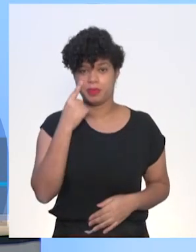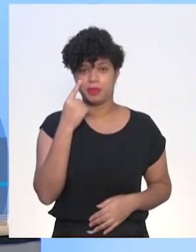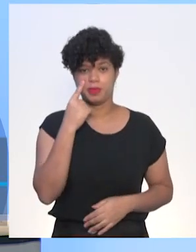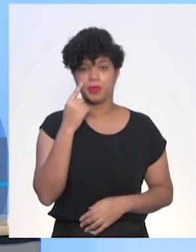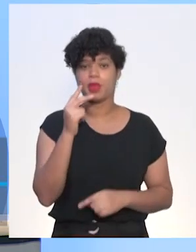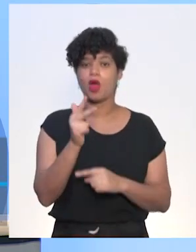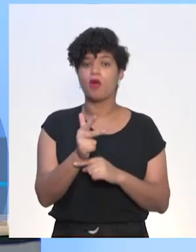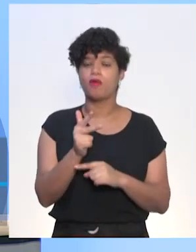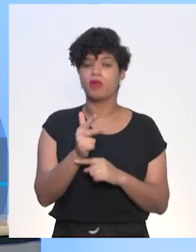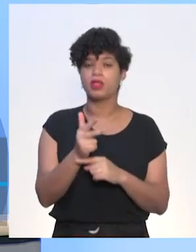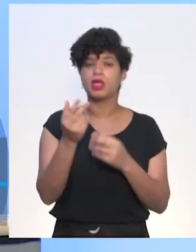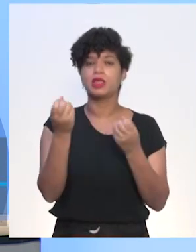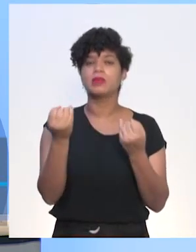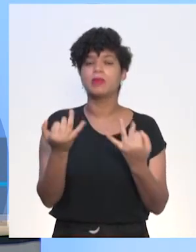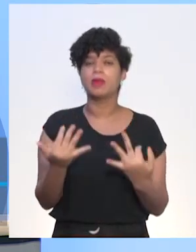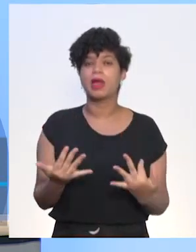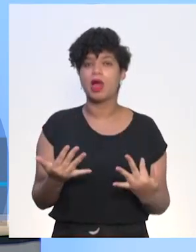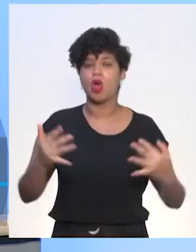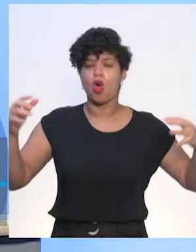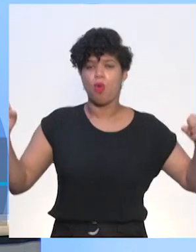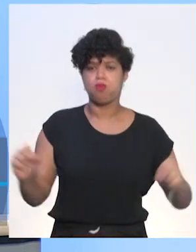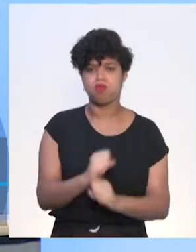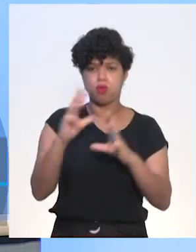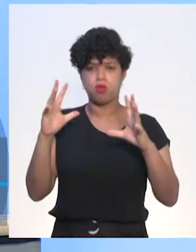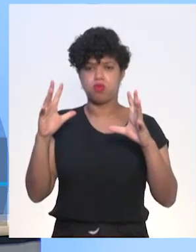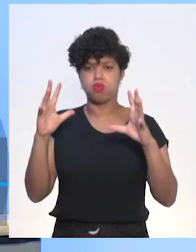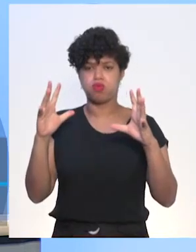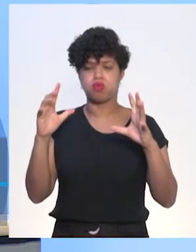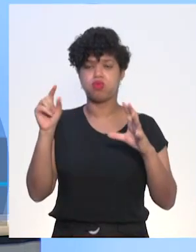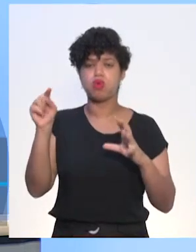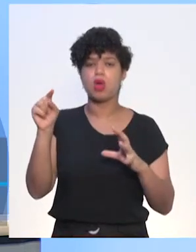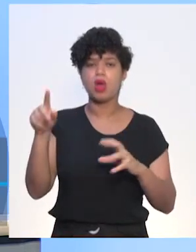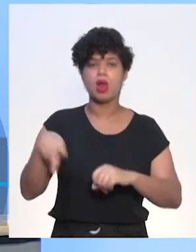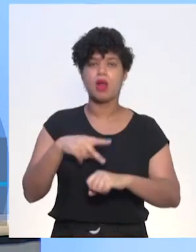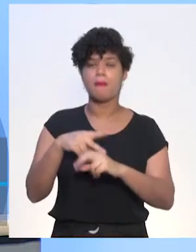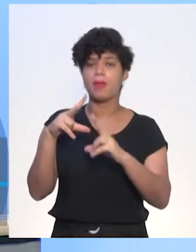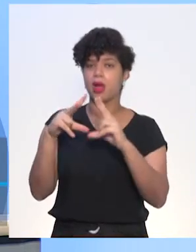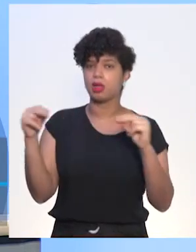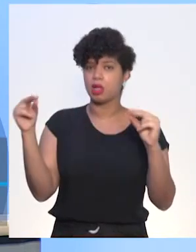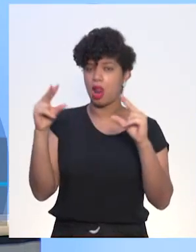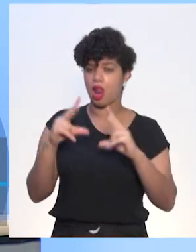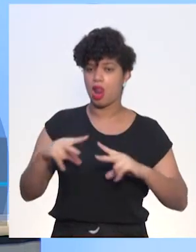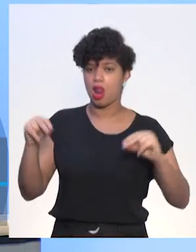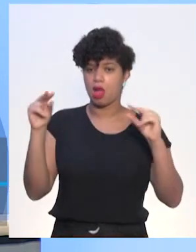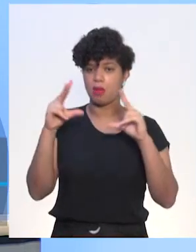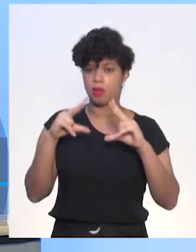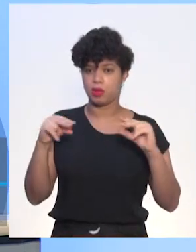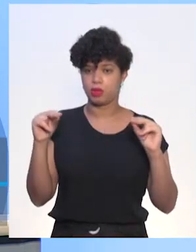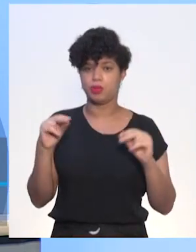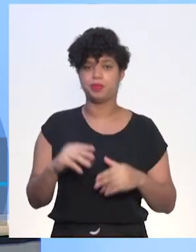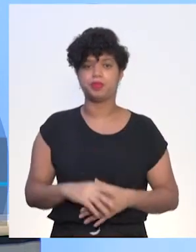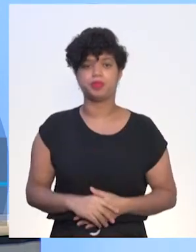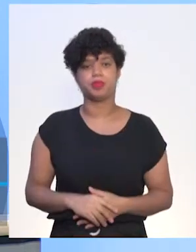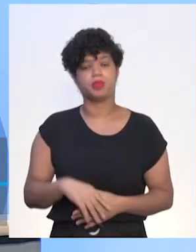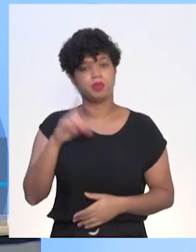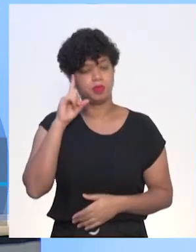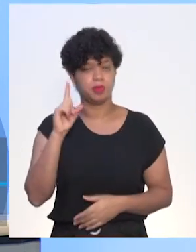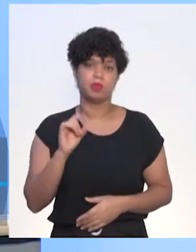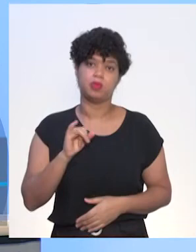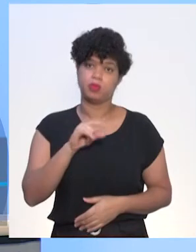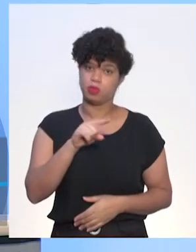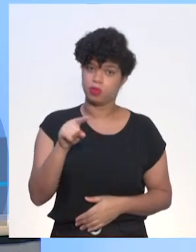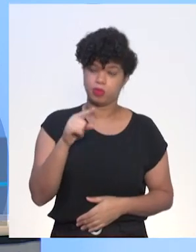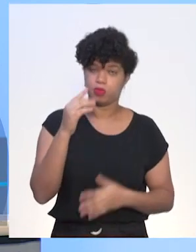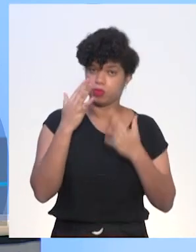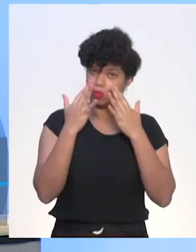que vai falar sobre essa explosão no Líbano então de repente vocês não ouviram